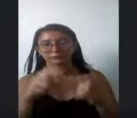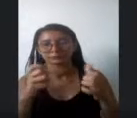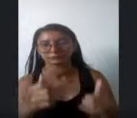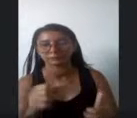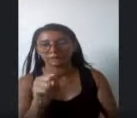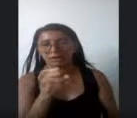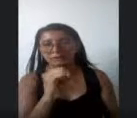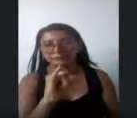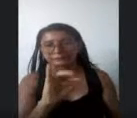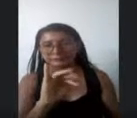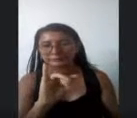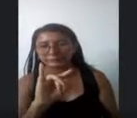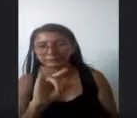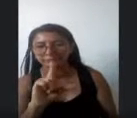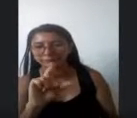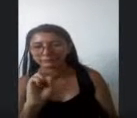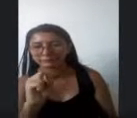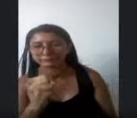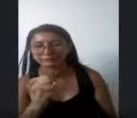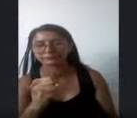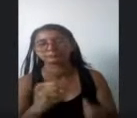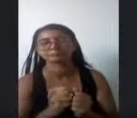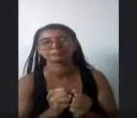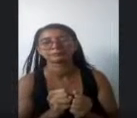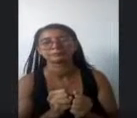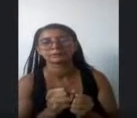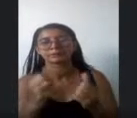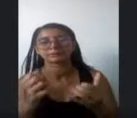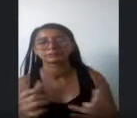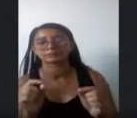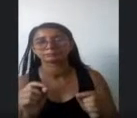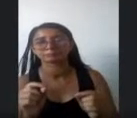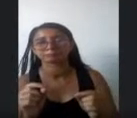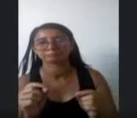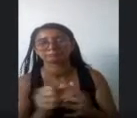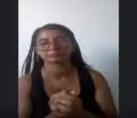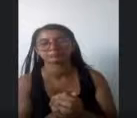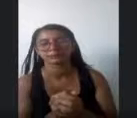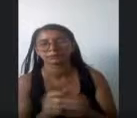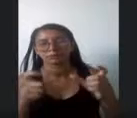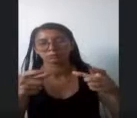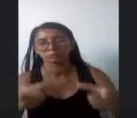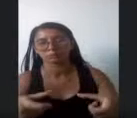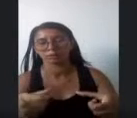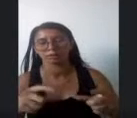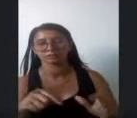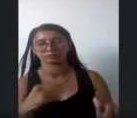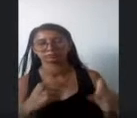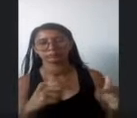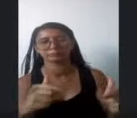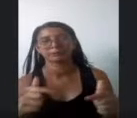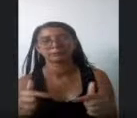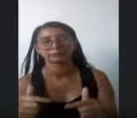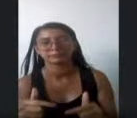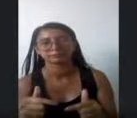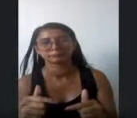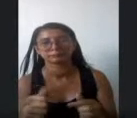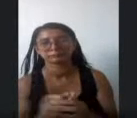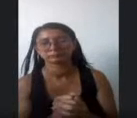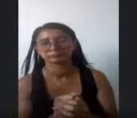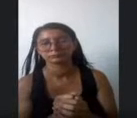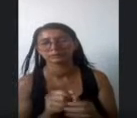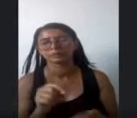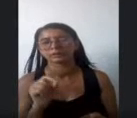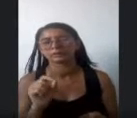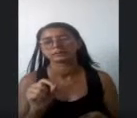que falar de território, a gente tem que falar do território que eu trabalho, quem é aquele homem que está ali no território, por que